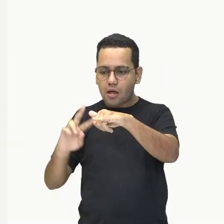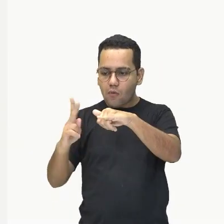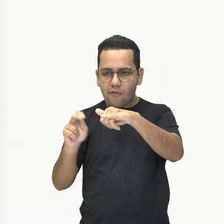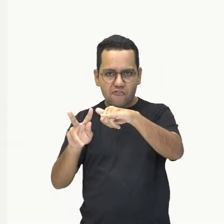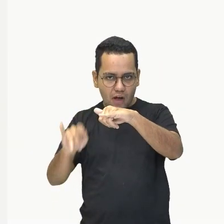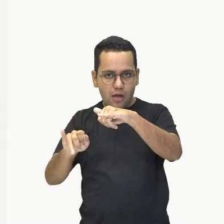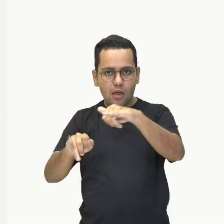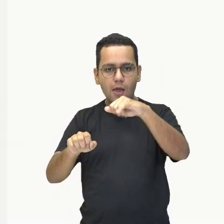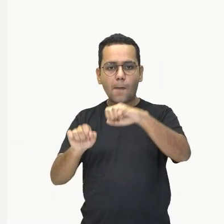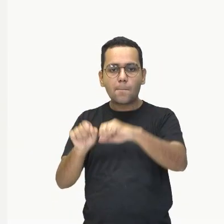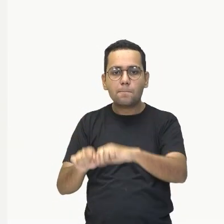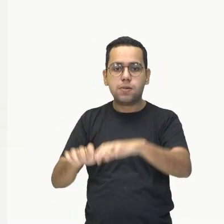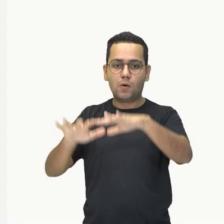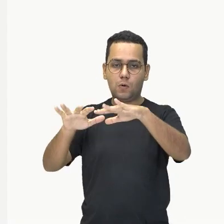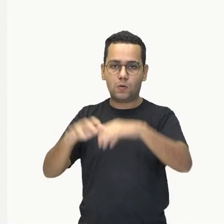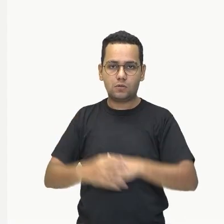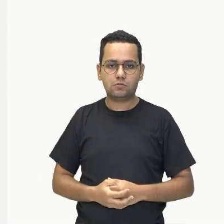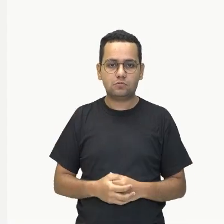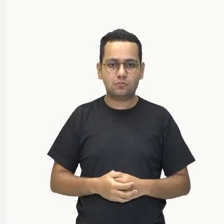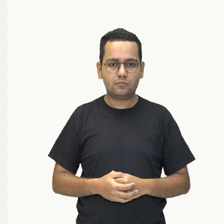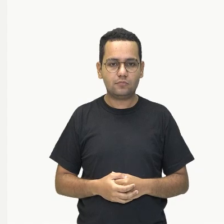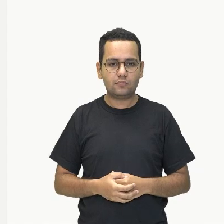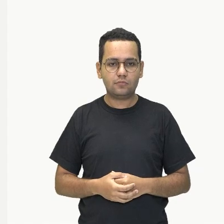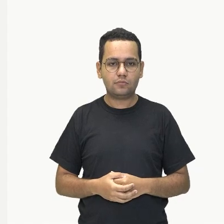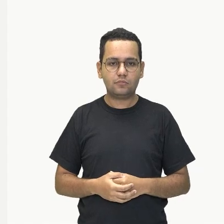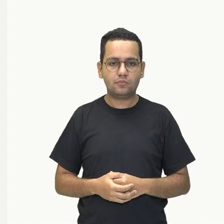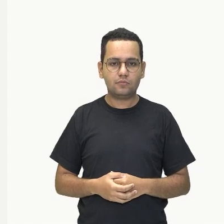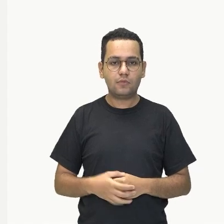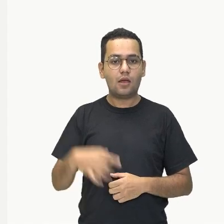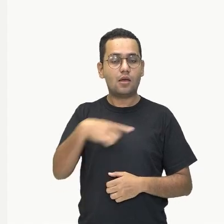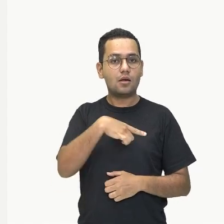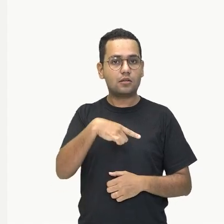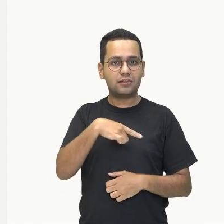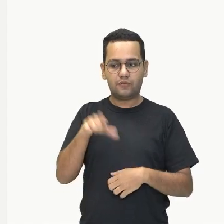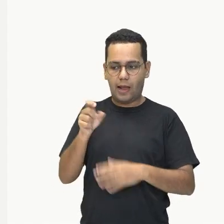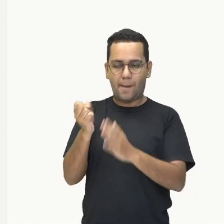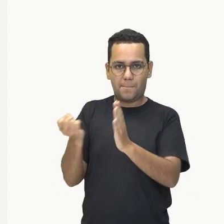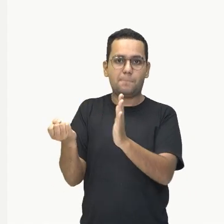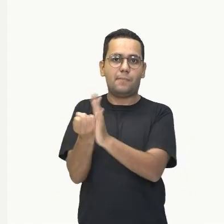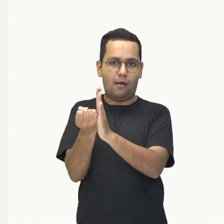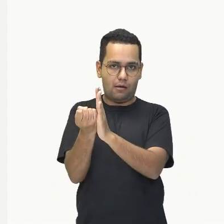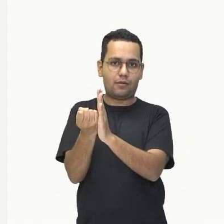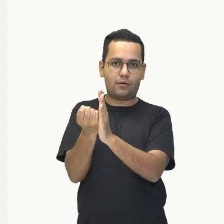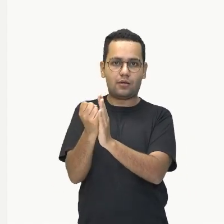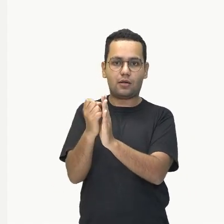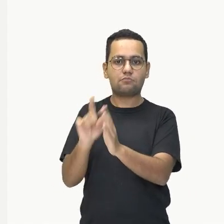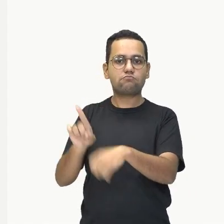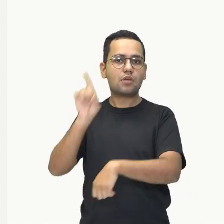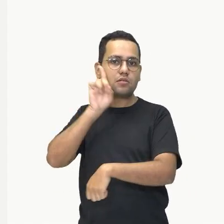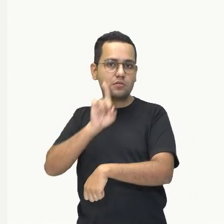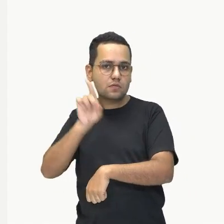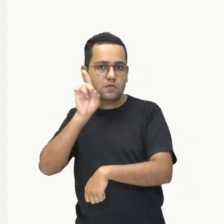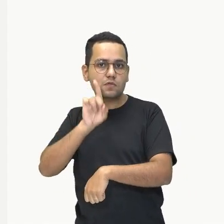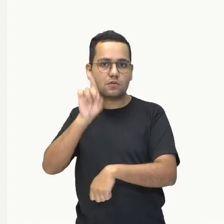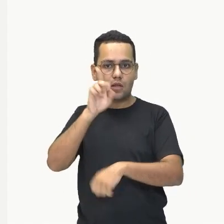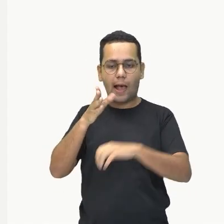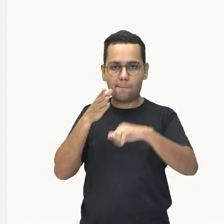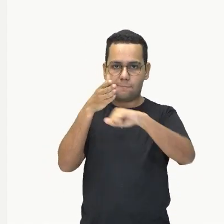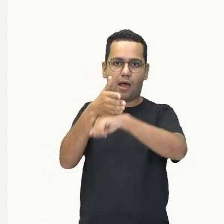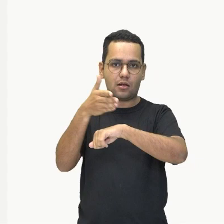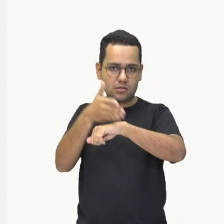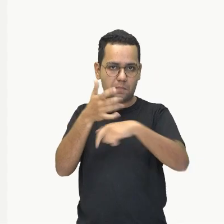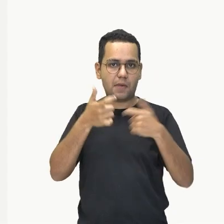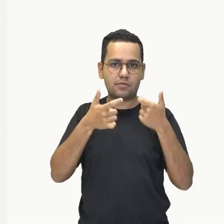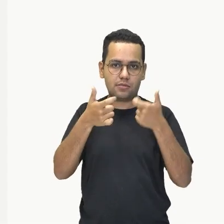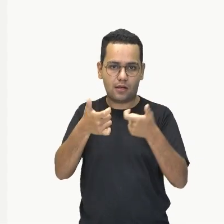Harbor marcou ali a entrada dos americanos, dos norte-americanos e estadunidenses no conflito do